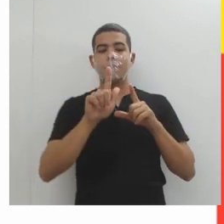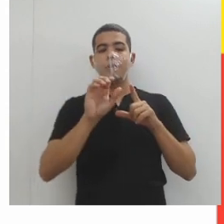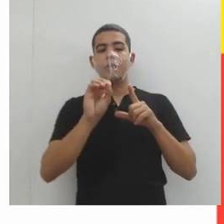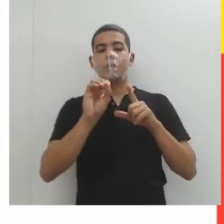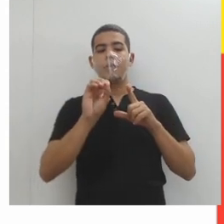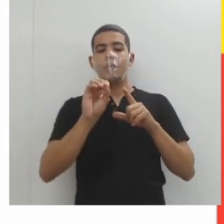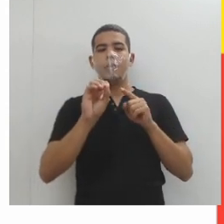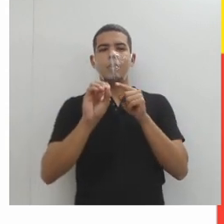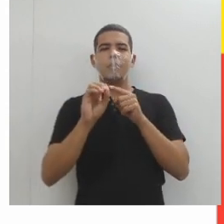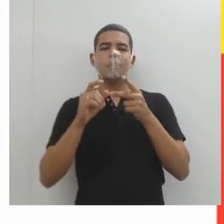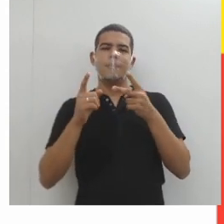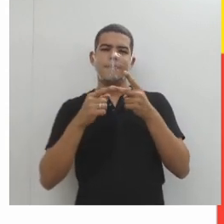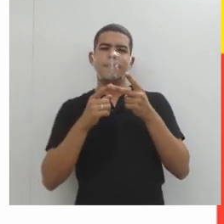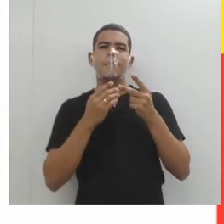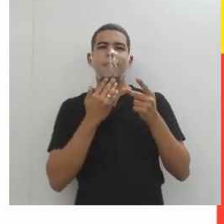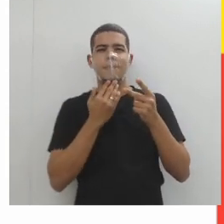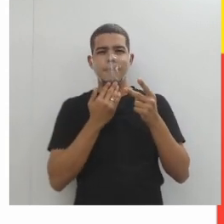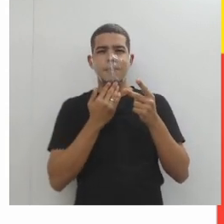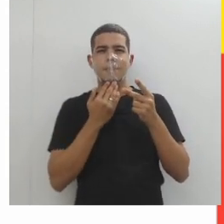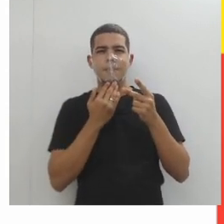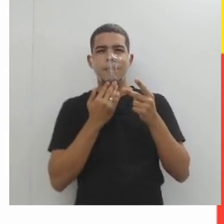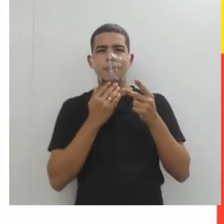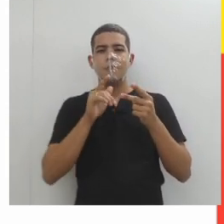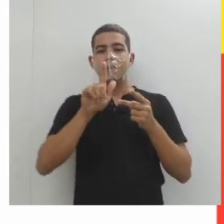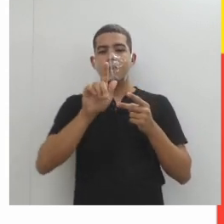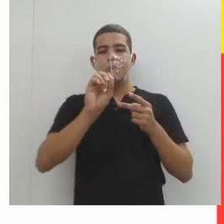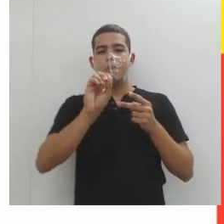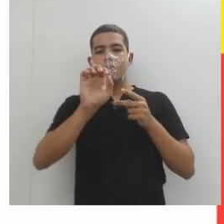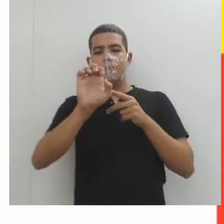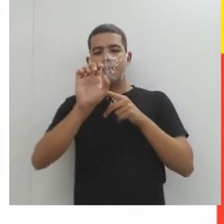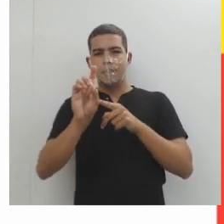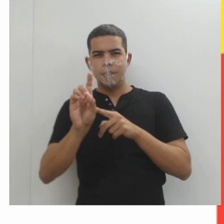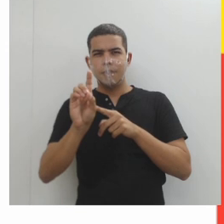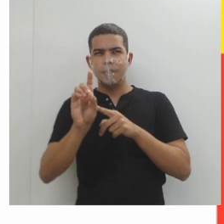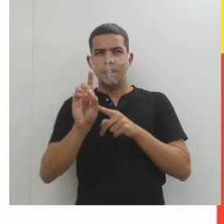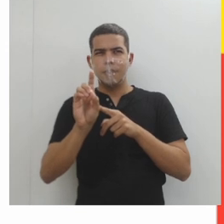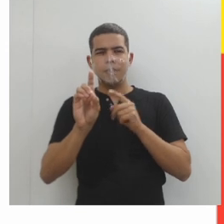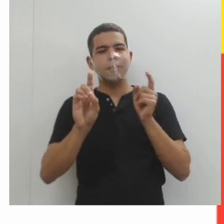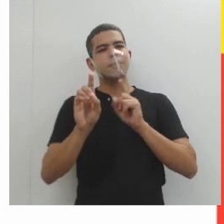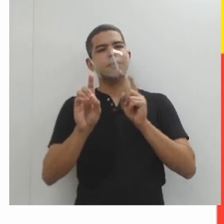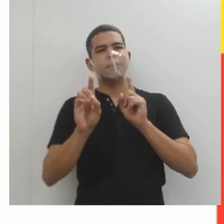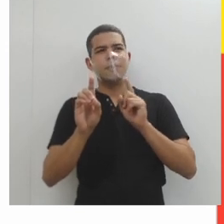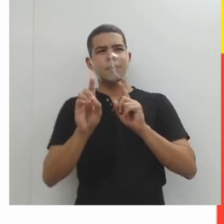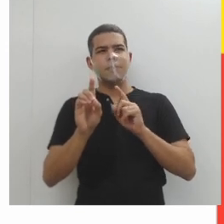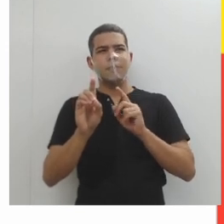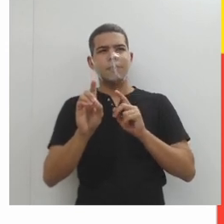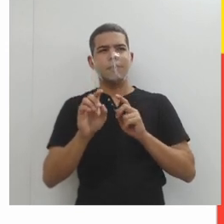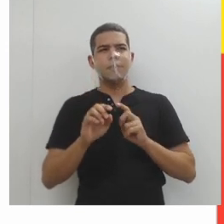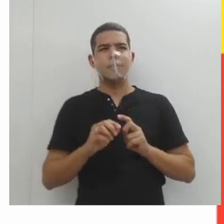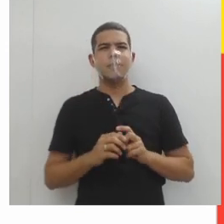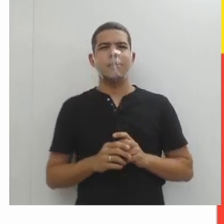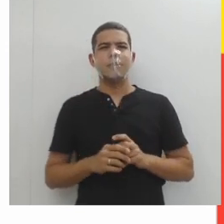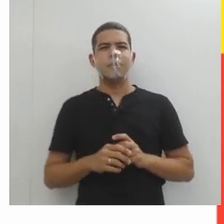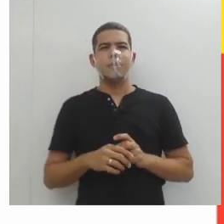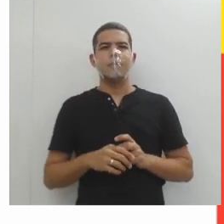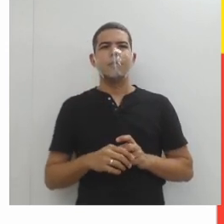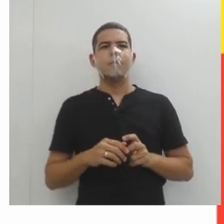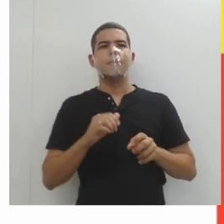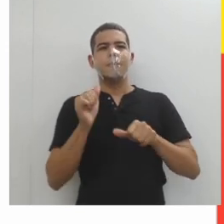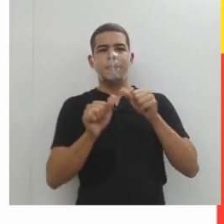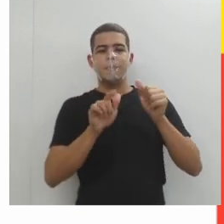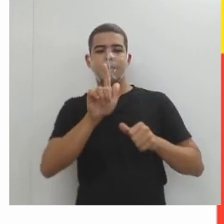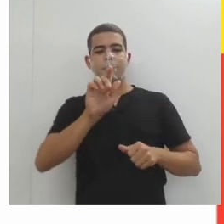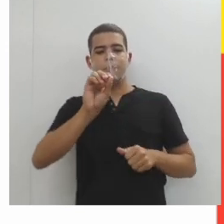um verbo irregular, beleza? Não vai ficar goed, vai ficar went. Perdão, no particípio passado vai ficar gone, tá? Então observa a